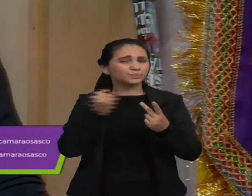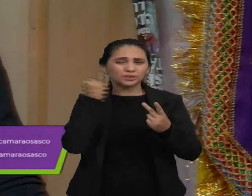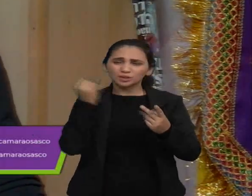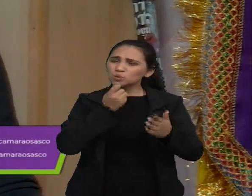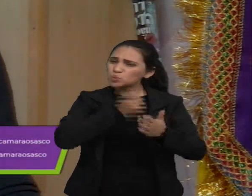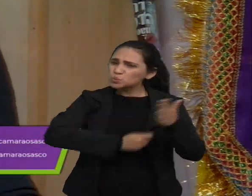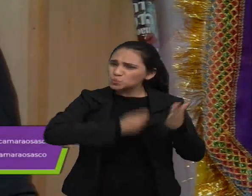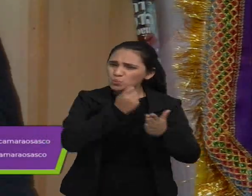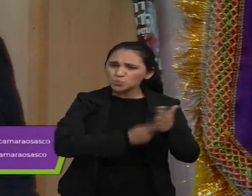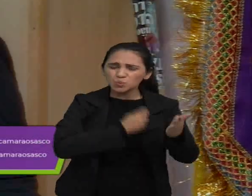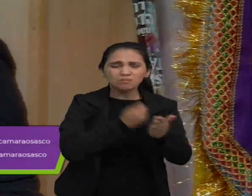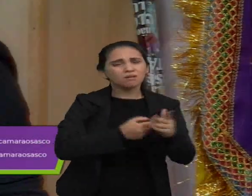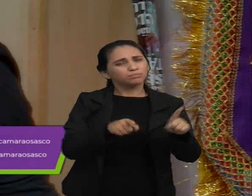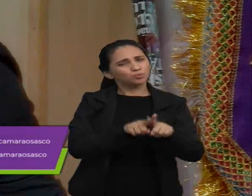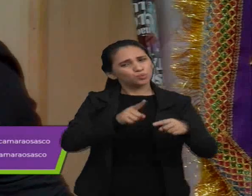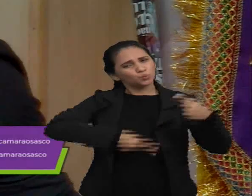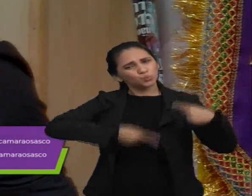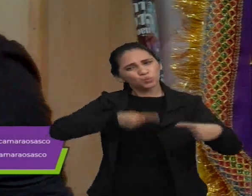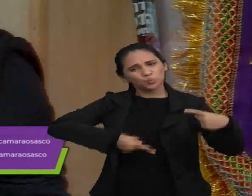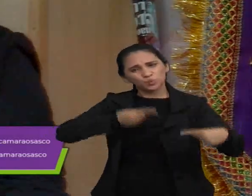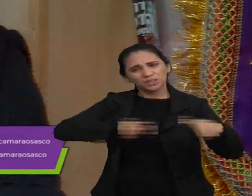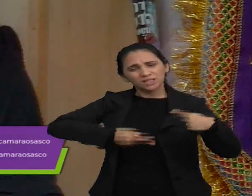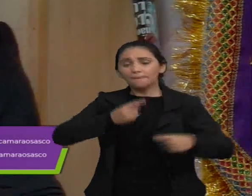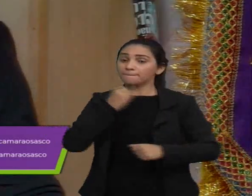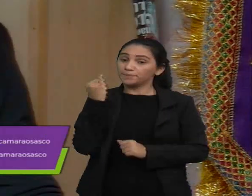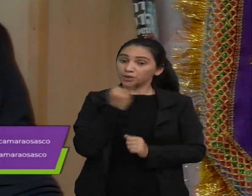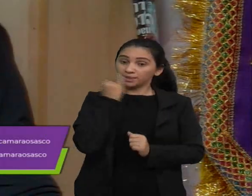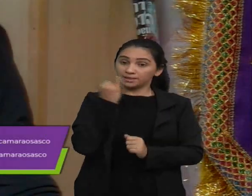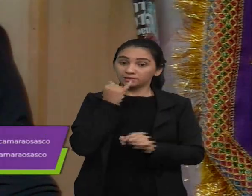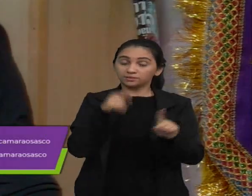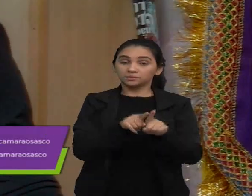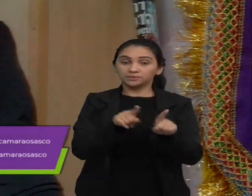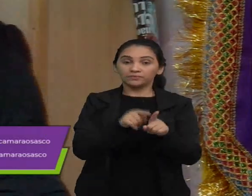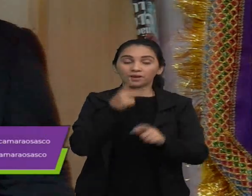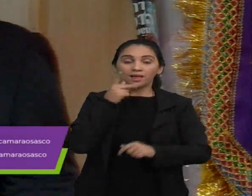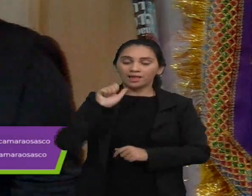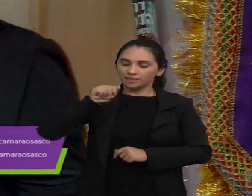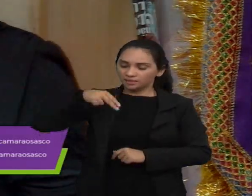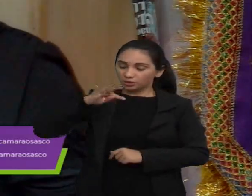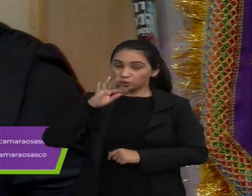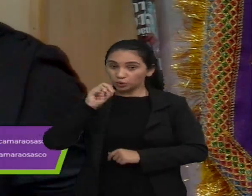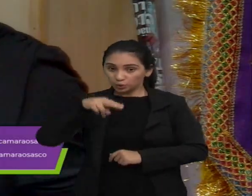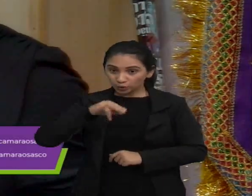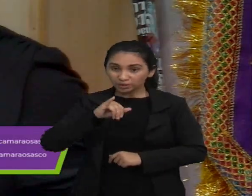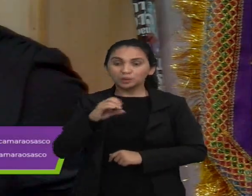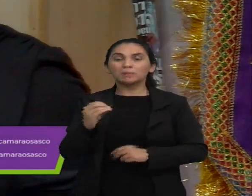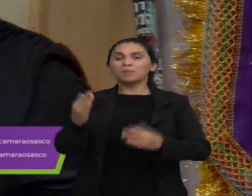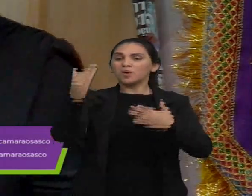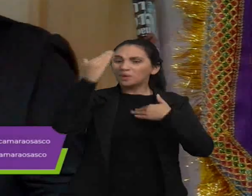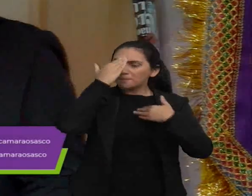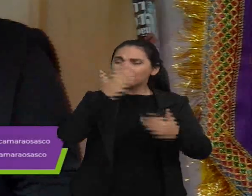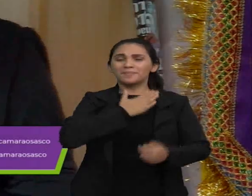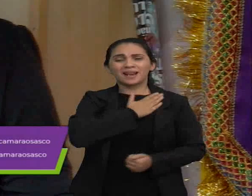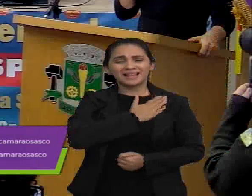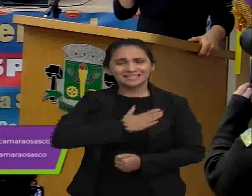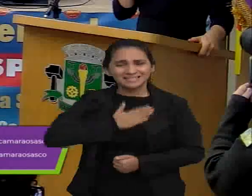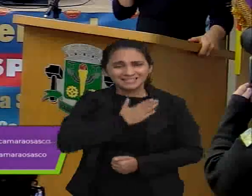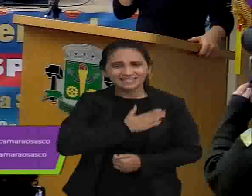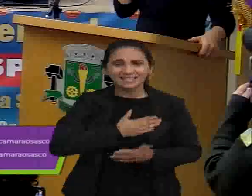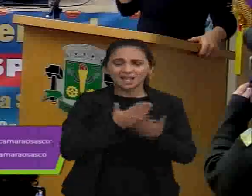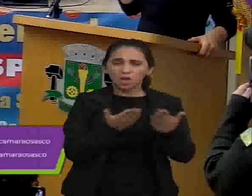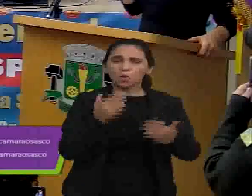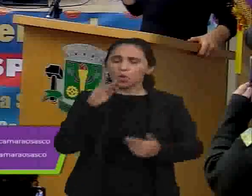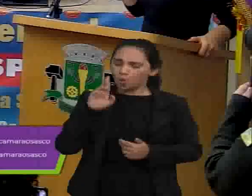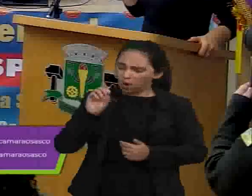luta que trouxeram essa discussão para essa casa dizer que José Antônio é um prazer tê-lo aqui representando os trabalhadores